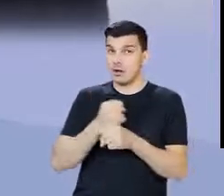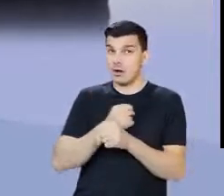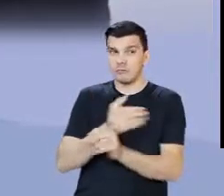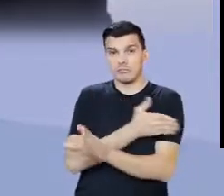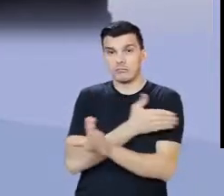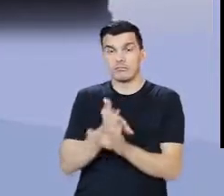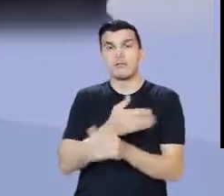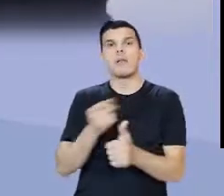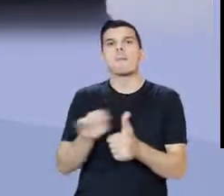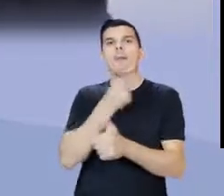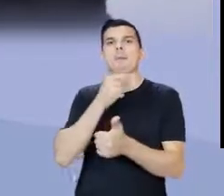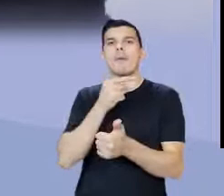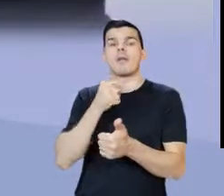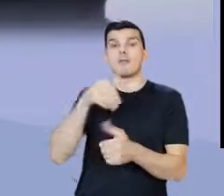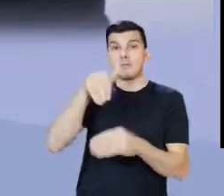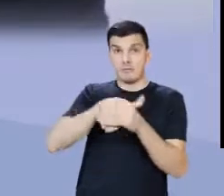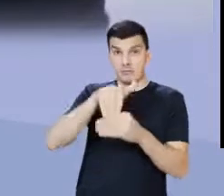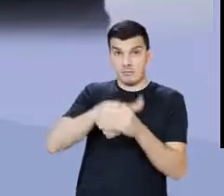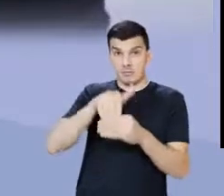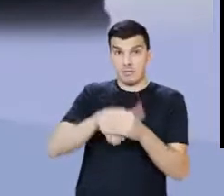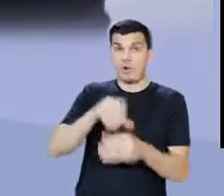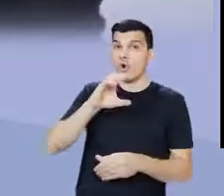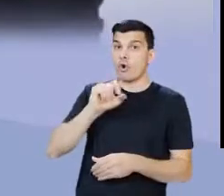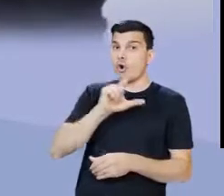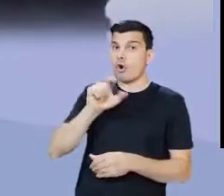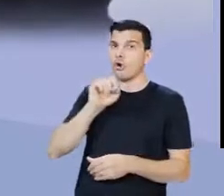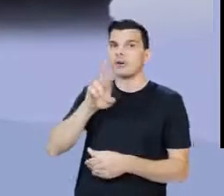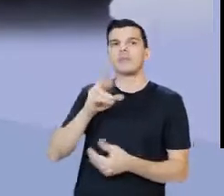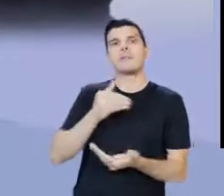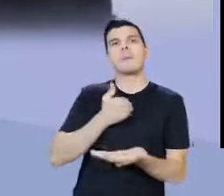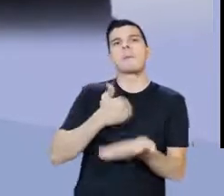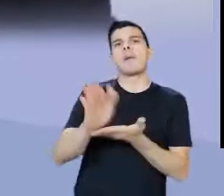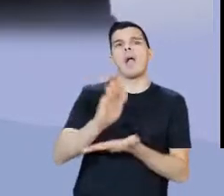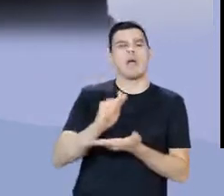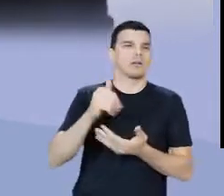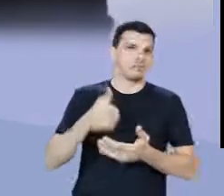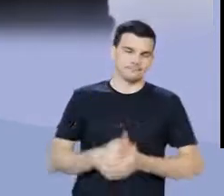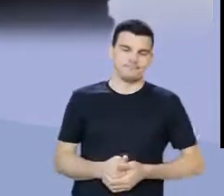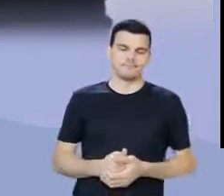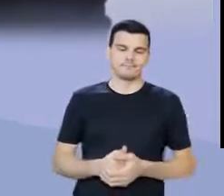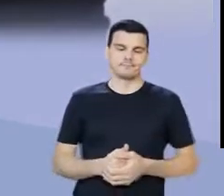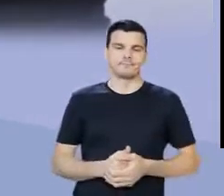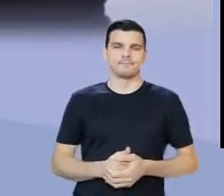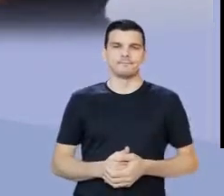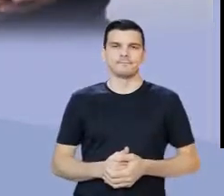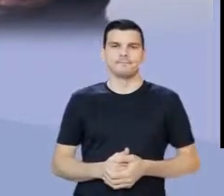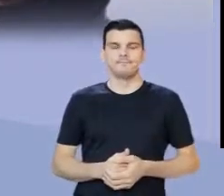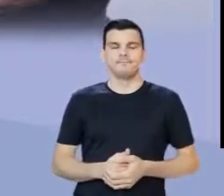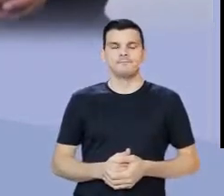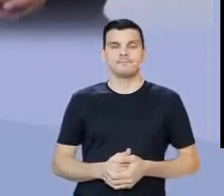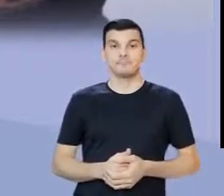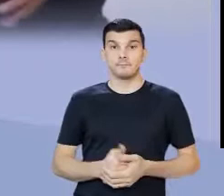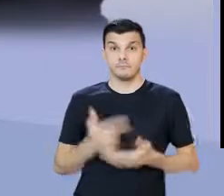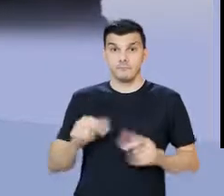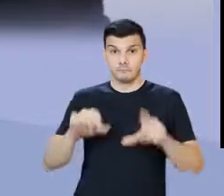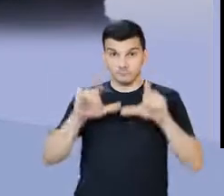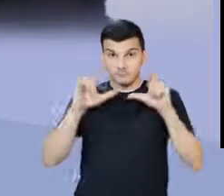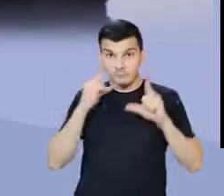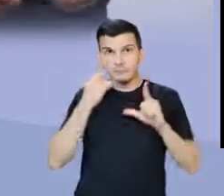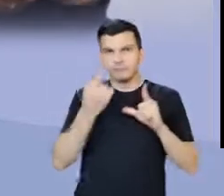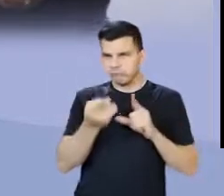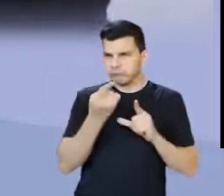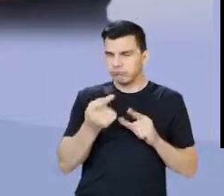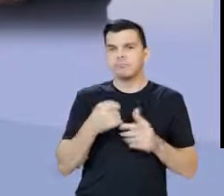20 anos, foi o primeiro presidente eleito, foi o Collor. E vai ser o primeiro impeachmentado em menos de 2 anos.